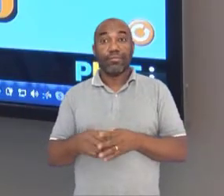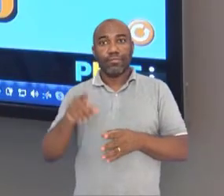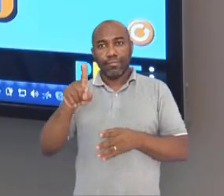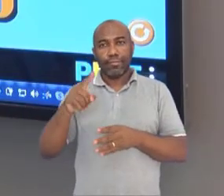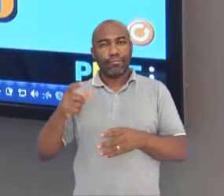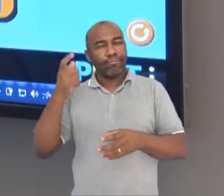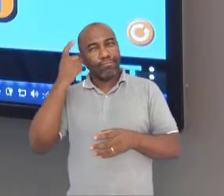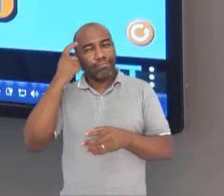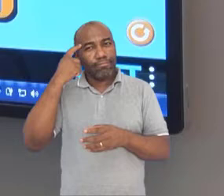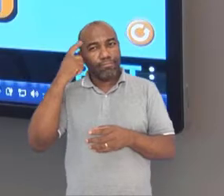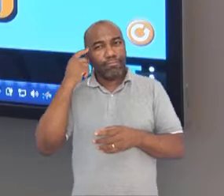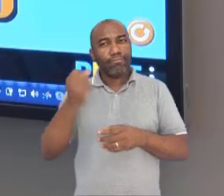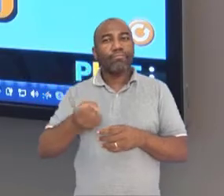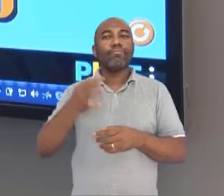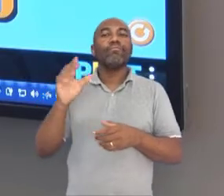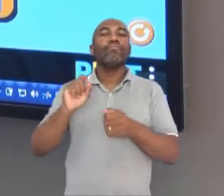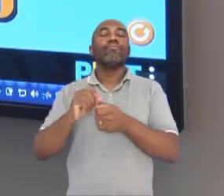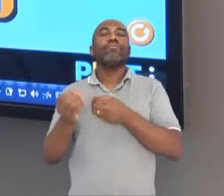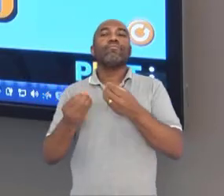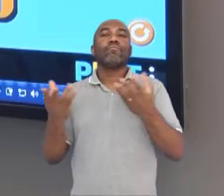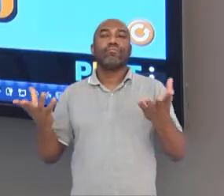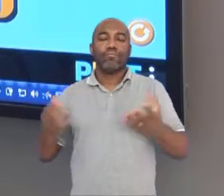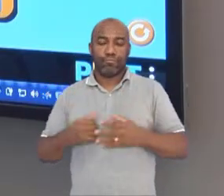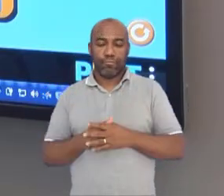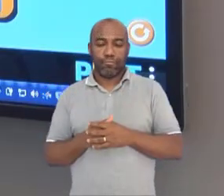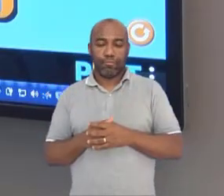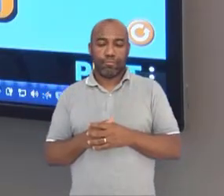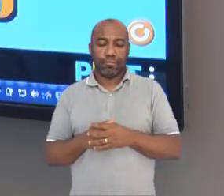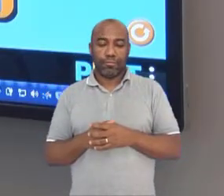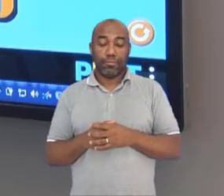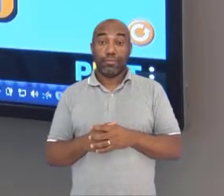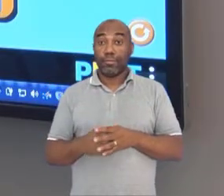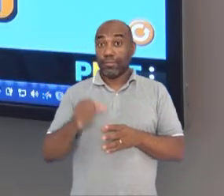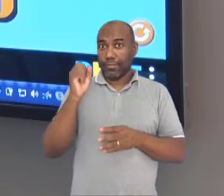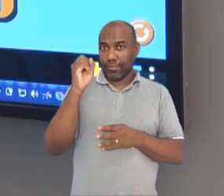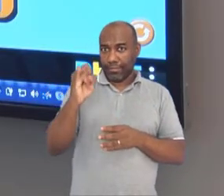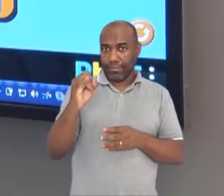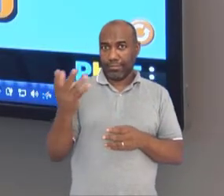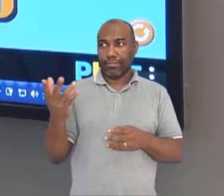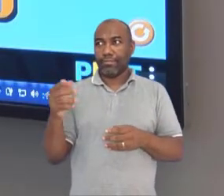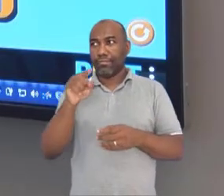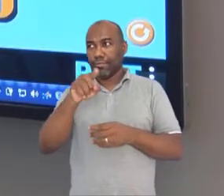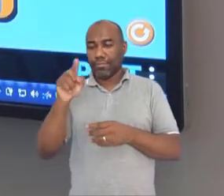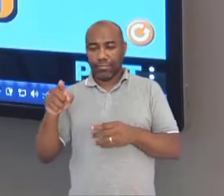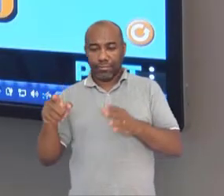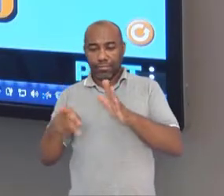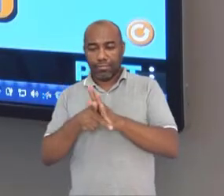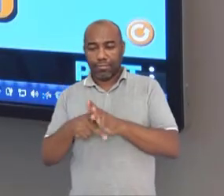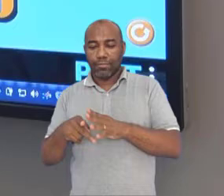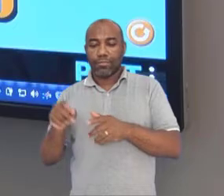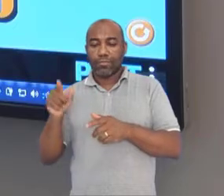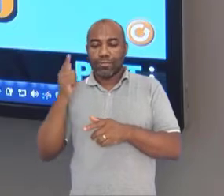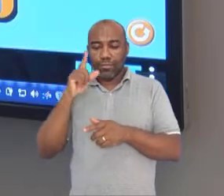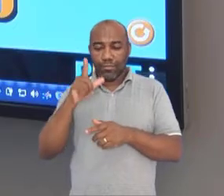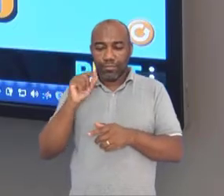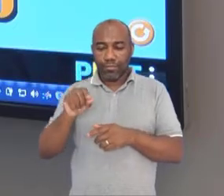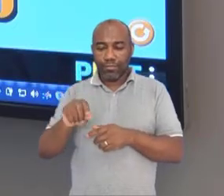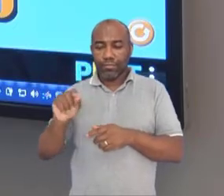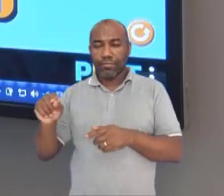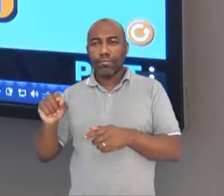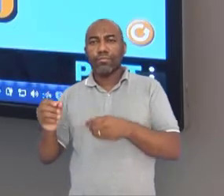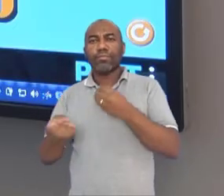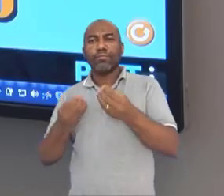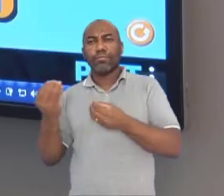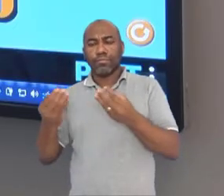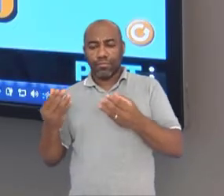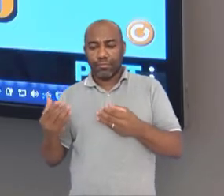chave. Agora, a intensidade de corrente elétrica, você percebeu que passou a